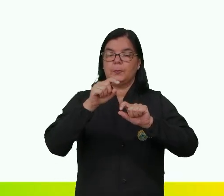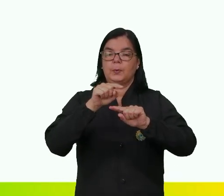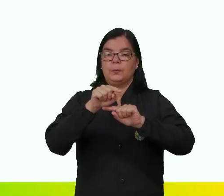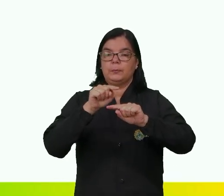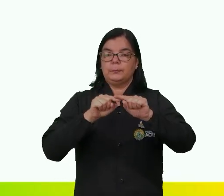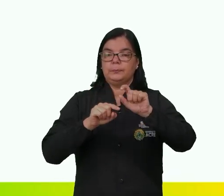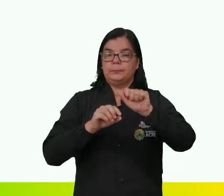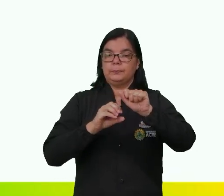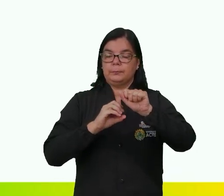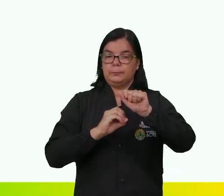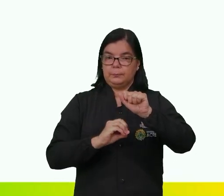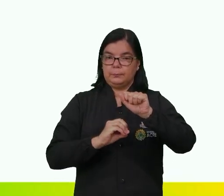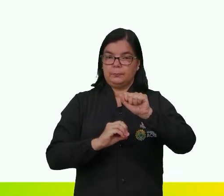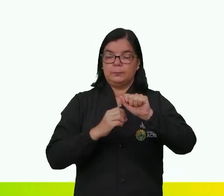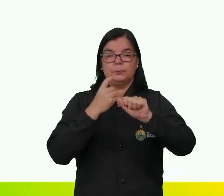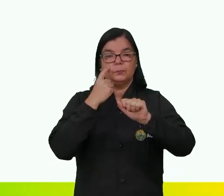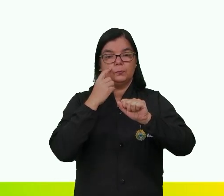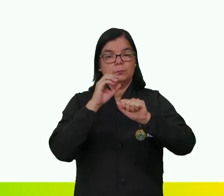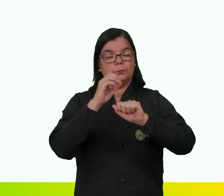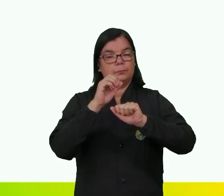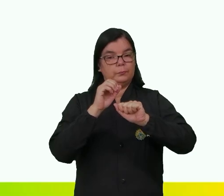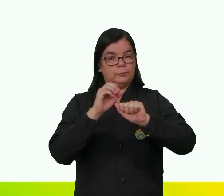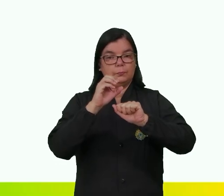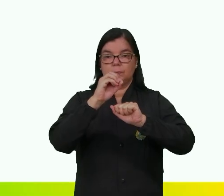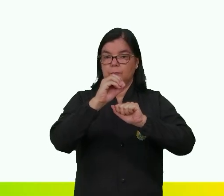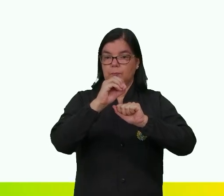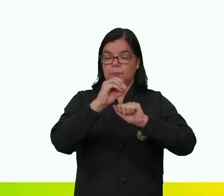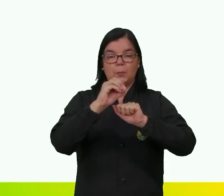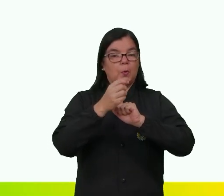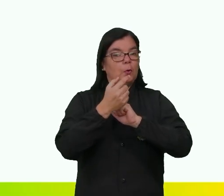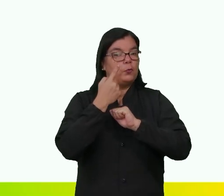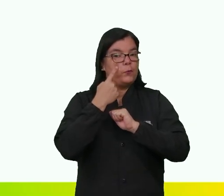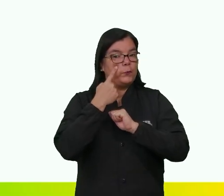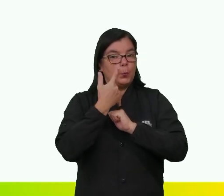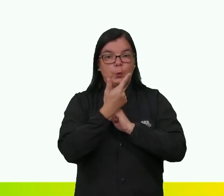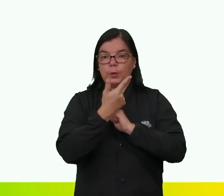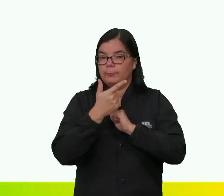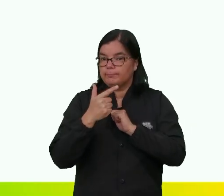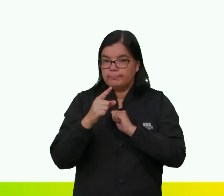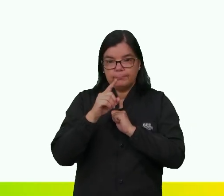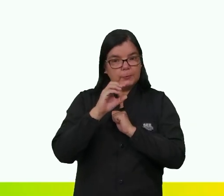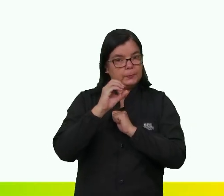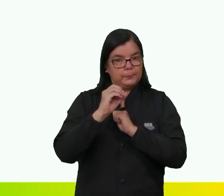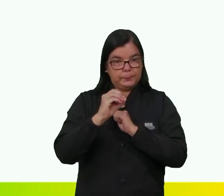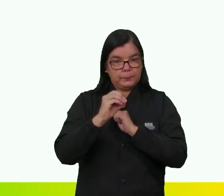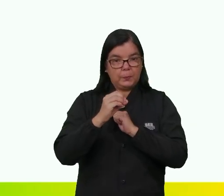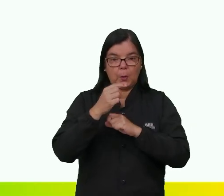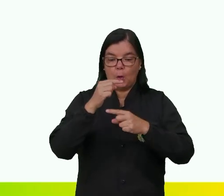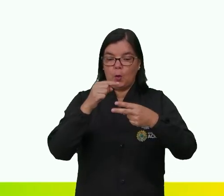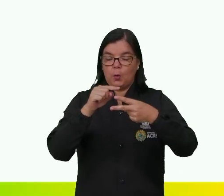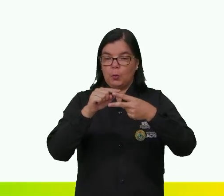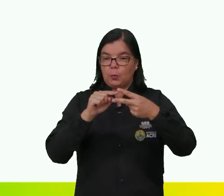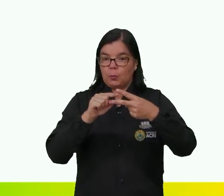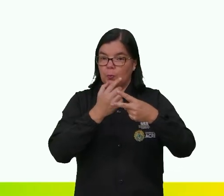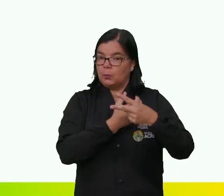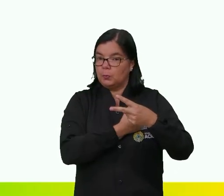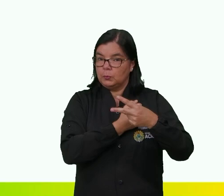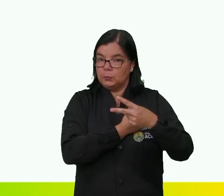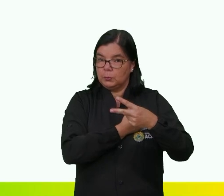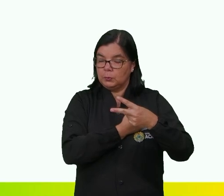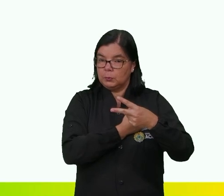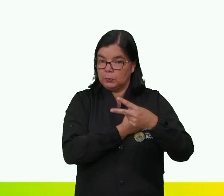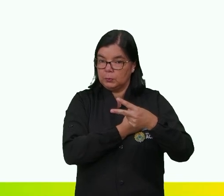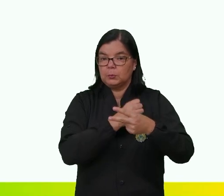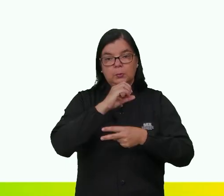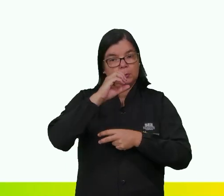zero. Como a elevado a zero não é zero, nós vimos, ok? Então, nenhum desses dois números aqui são zero, eu estou